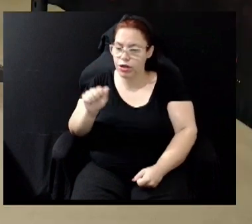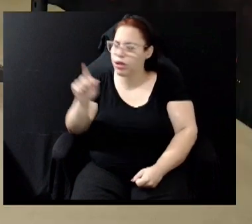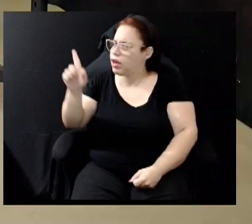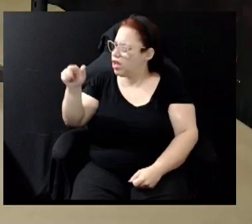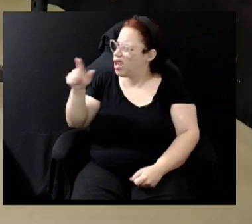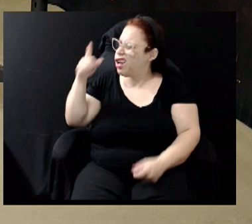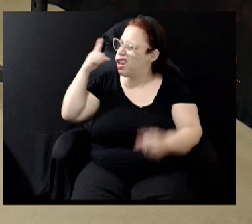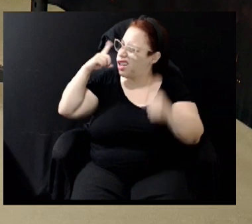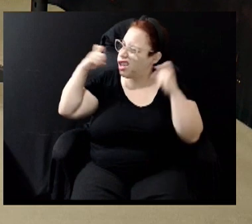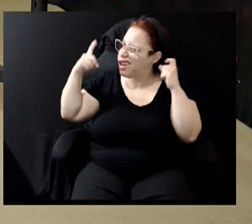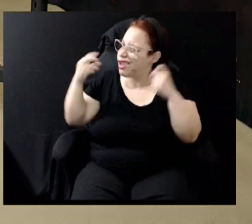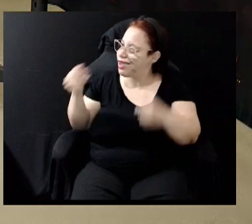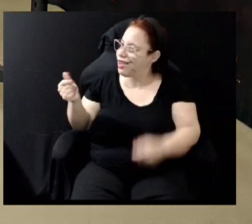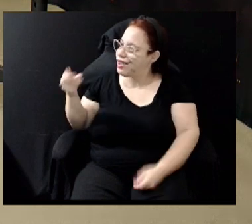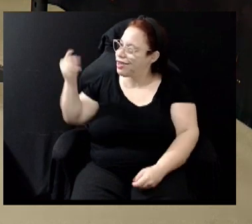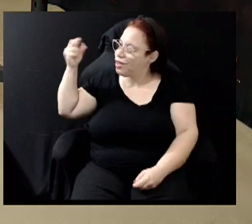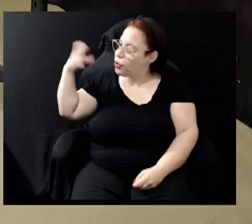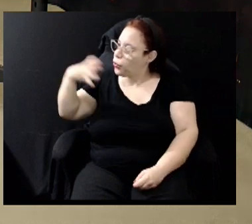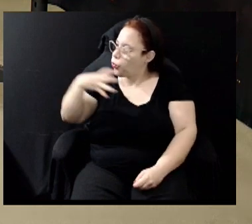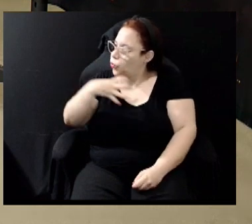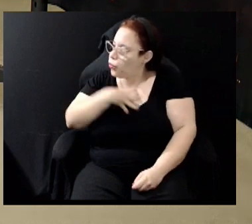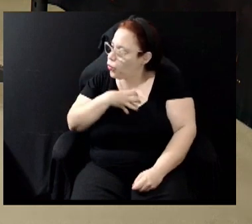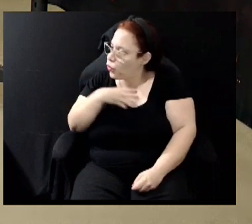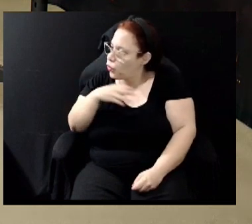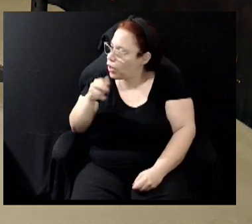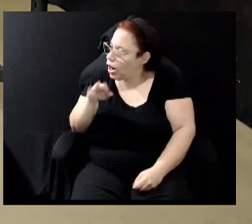antiga por conta do conforto? O Carlos quer saber.